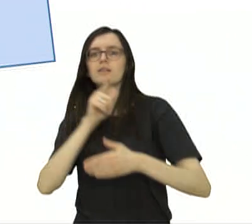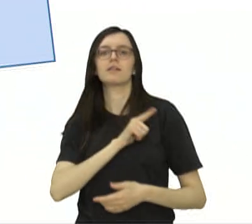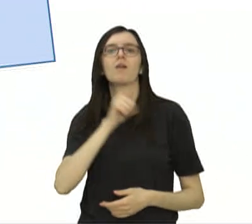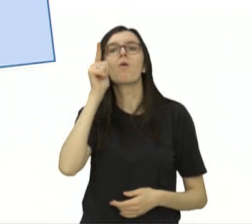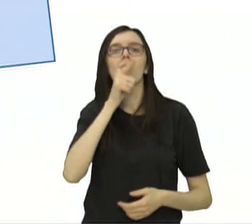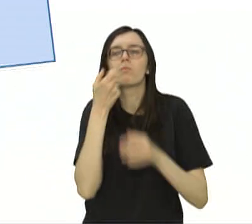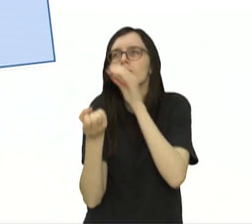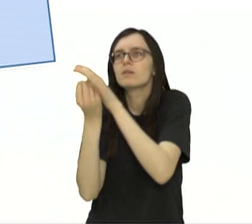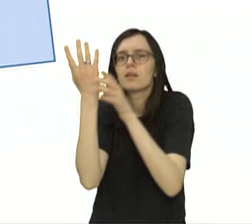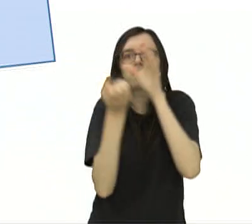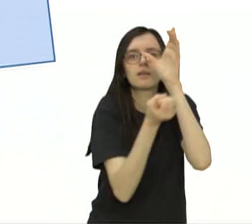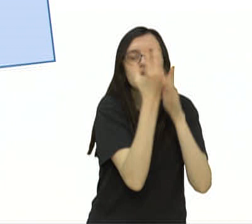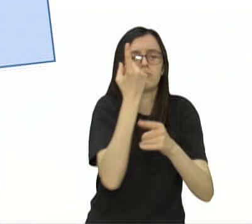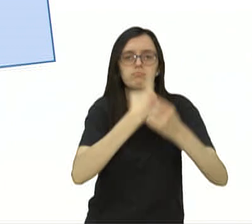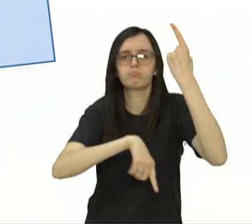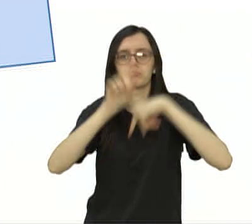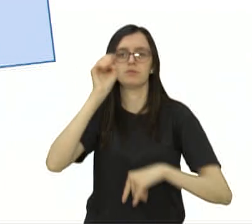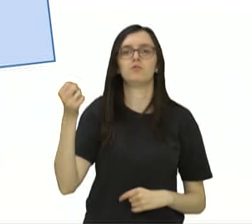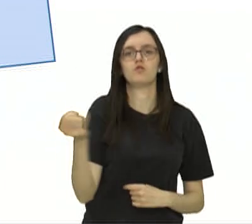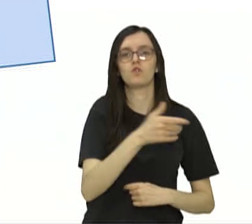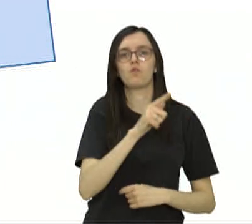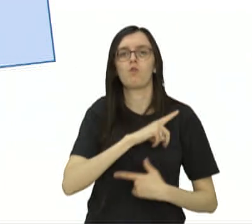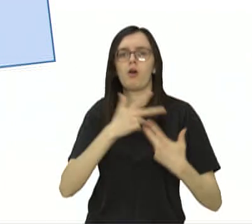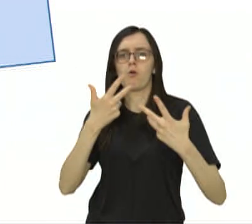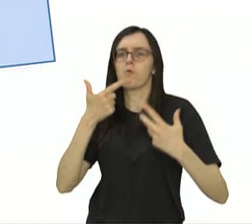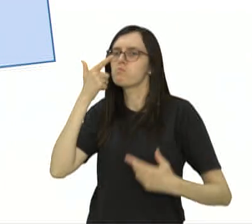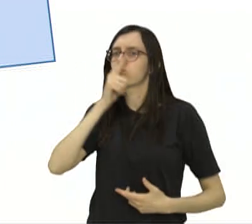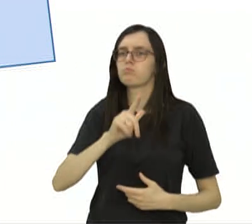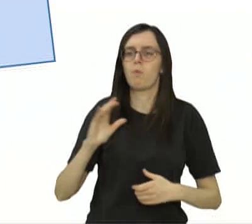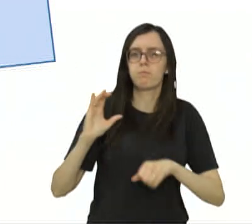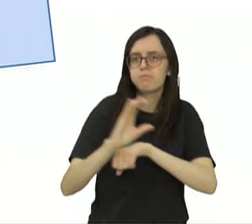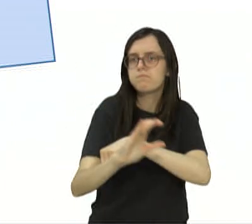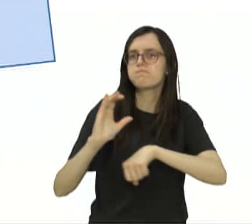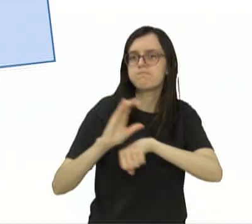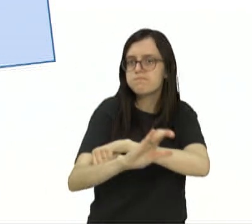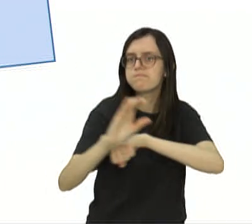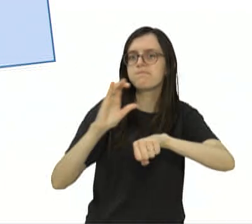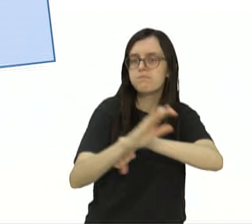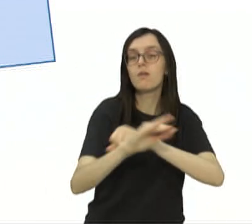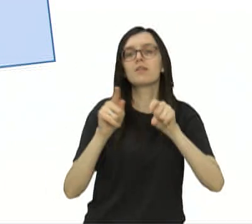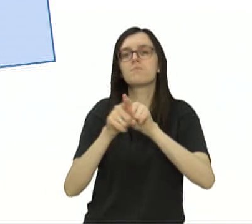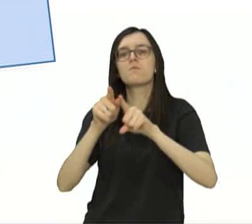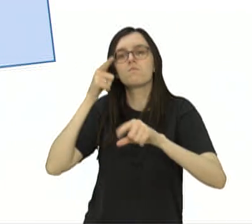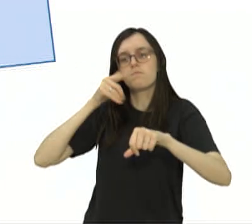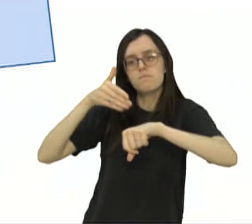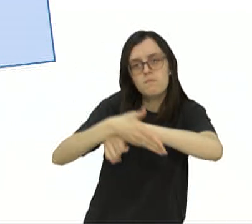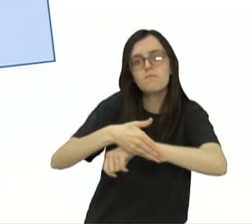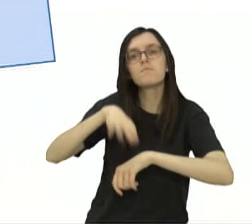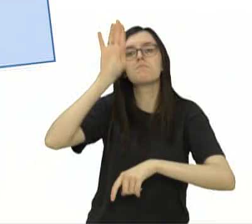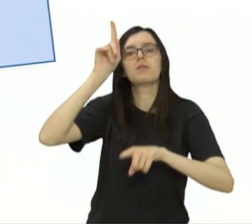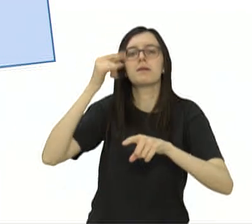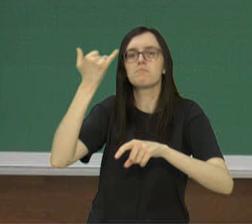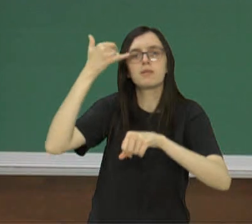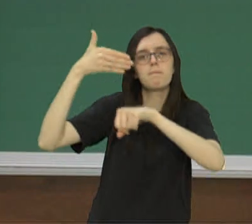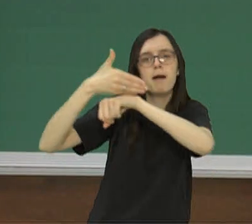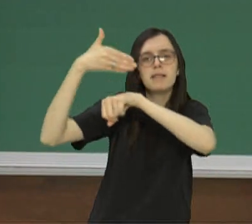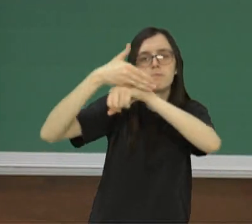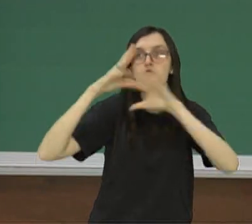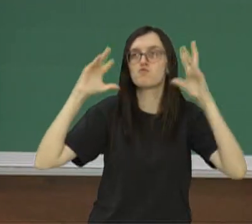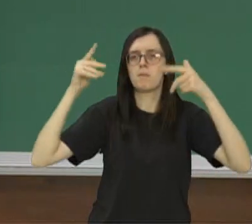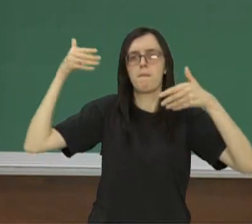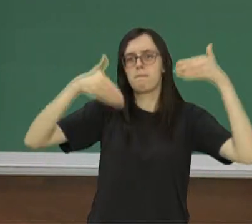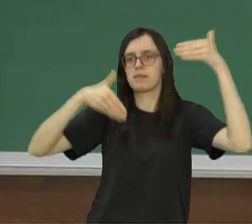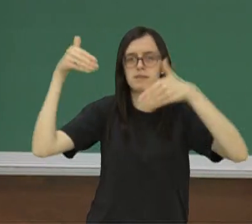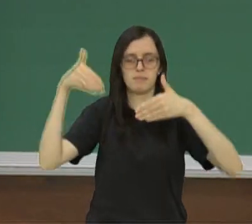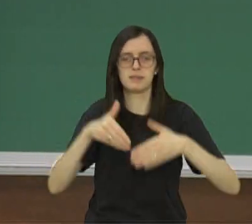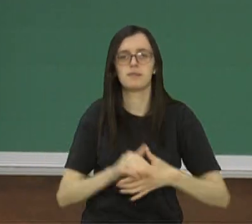trocas, criação e inovação potencializam recursos, ampliam a inserção e intensificam a participação. Então,